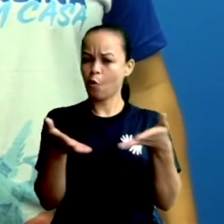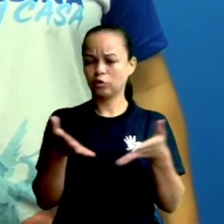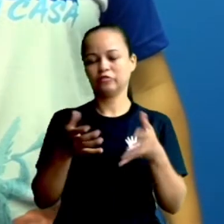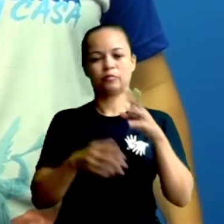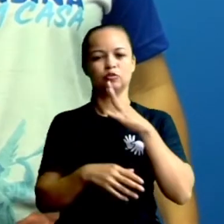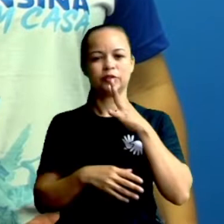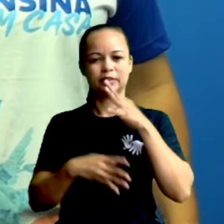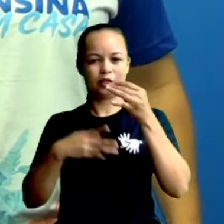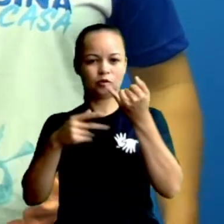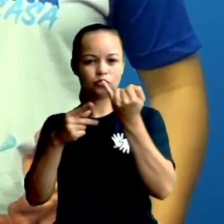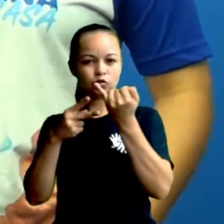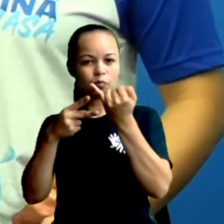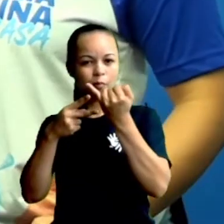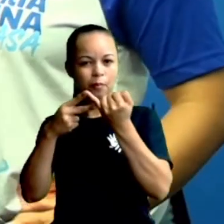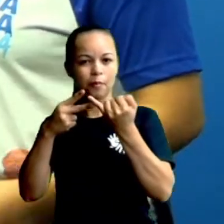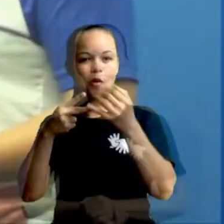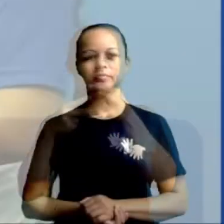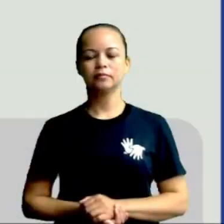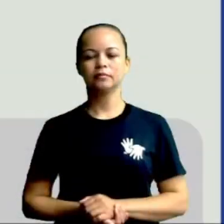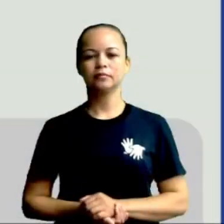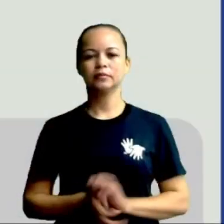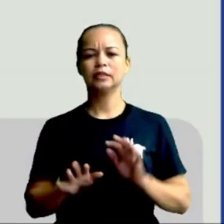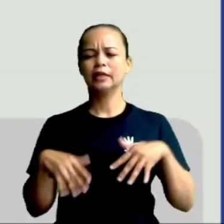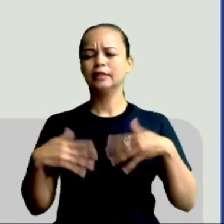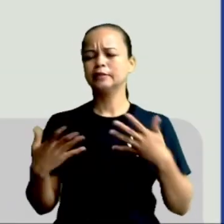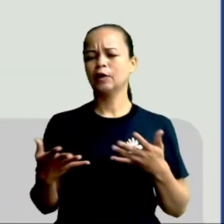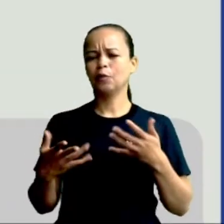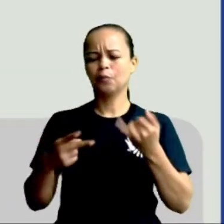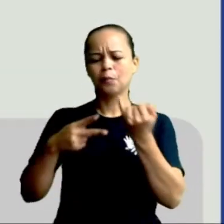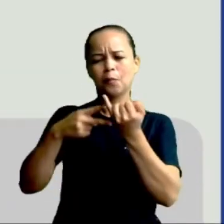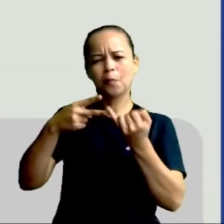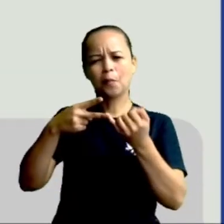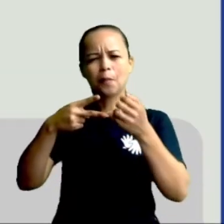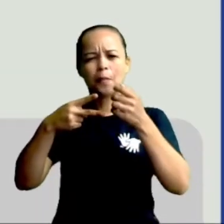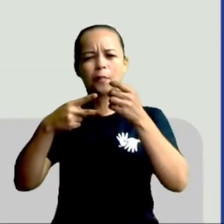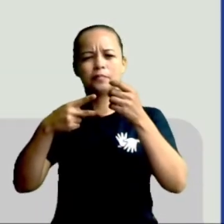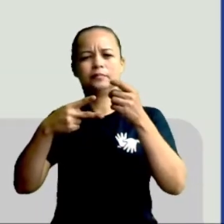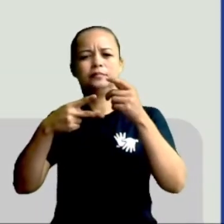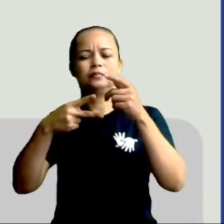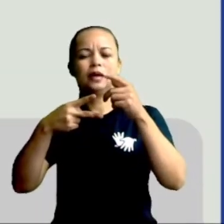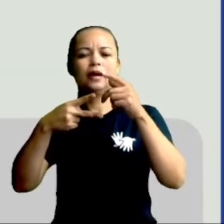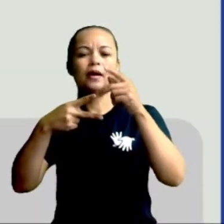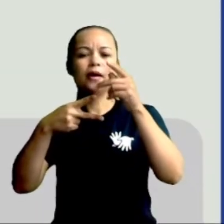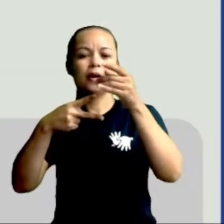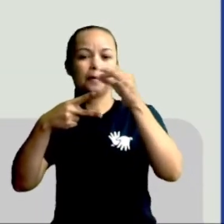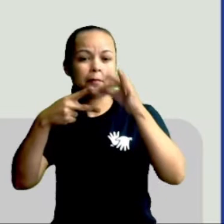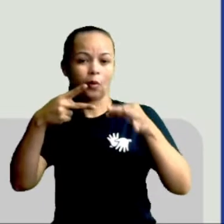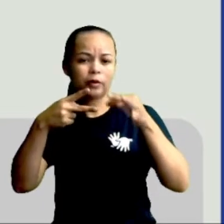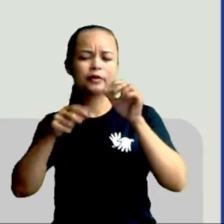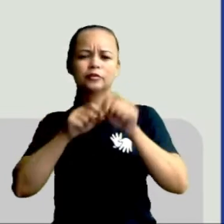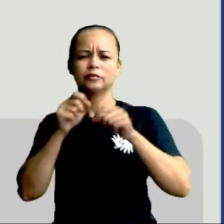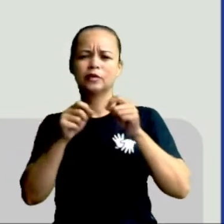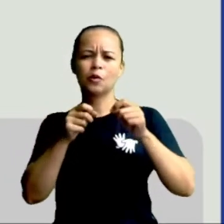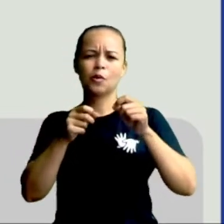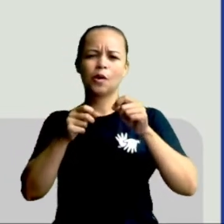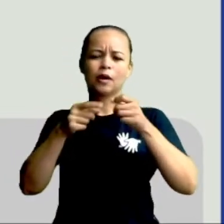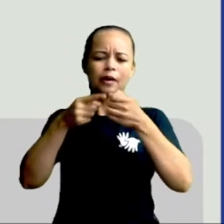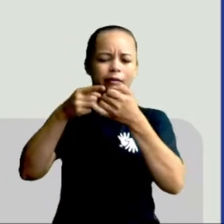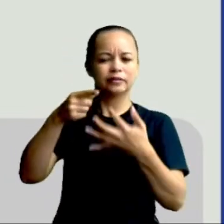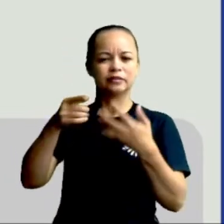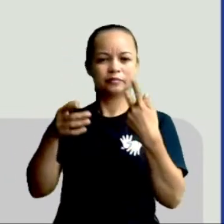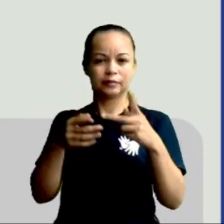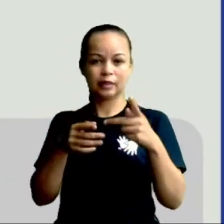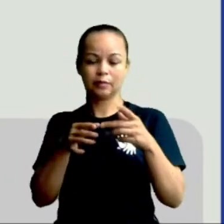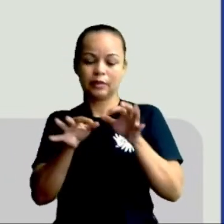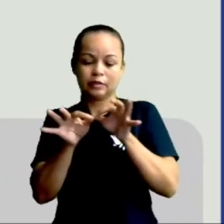certo? Então, vamos lá? Vamos comigo? O que são polígonos? São classificados pela medida de seus